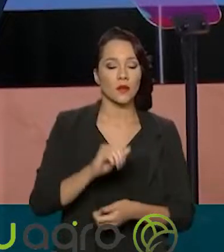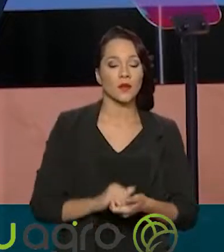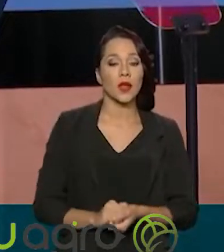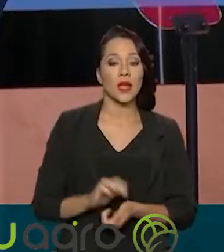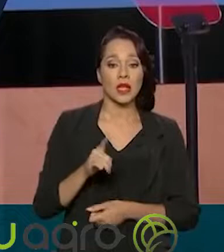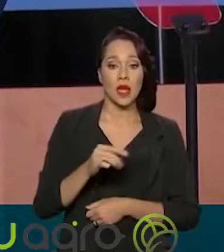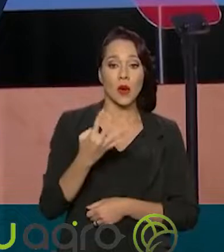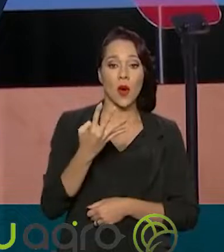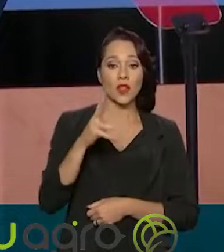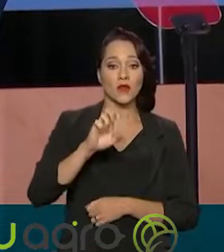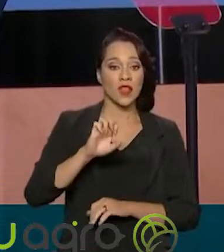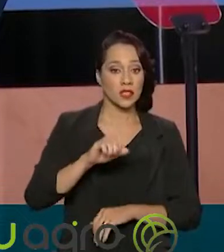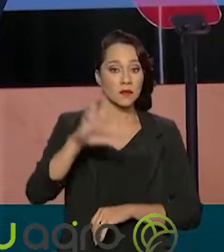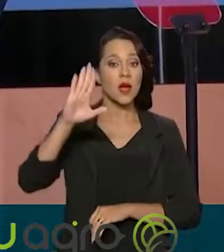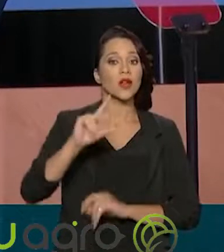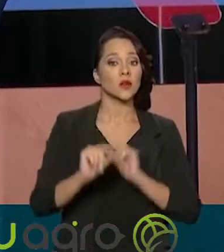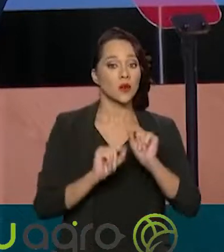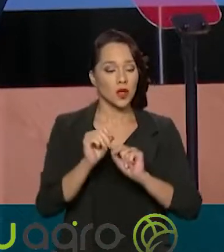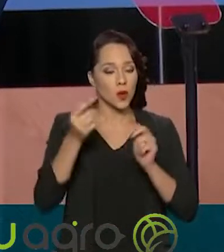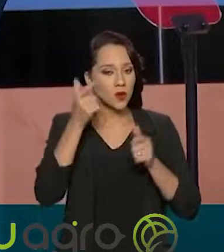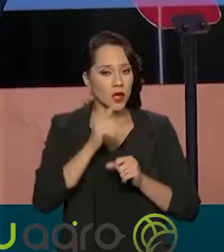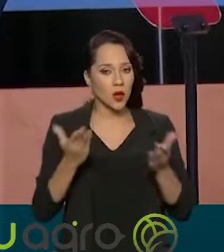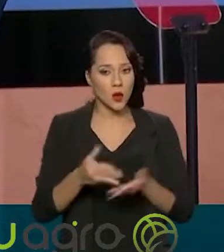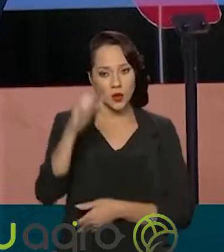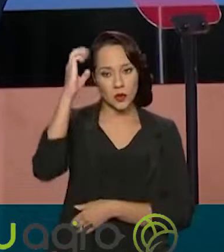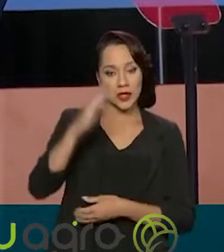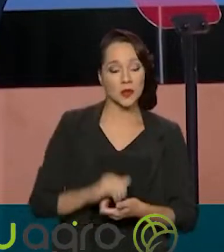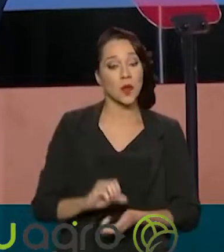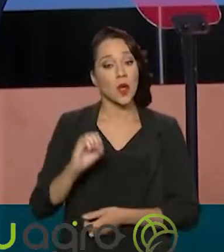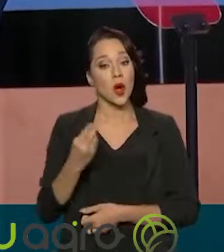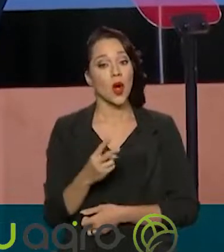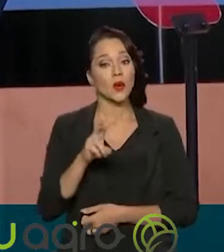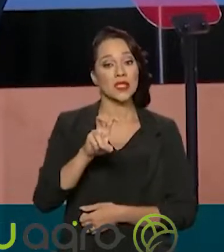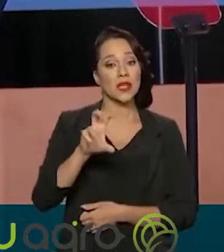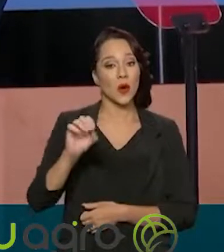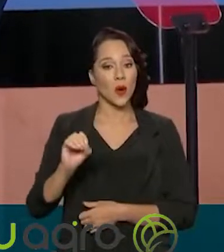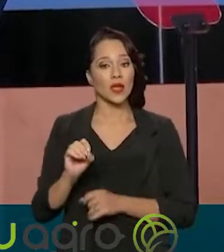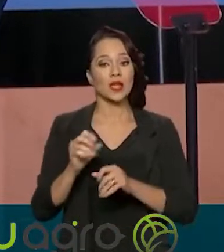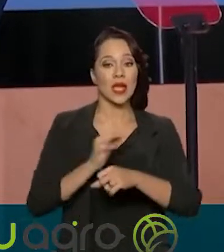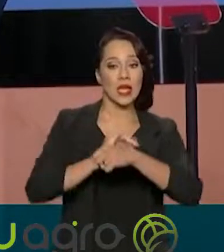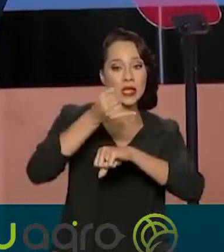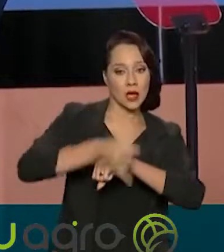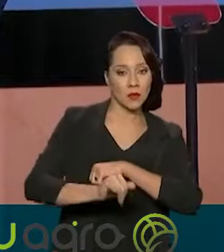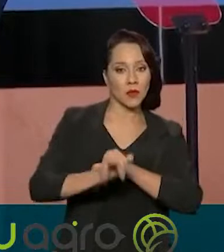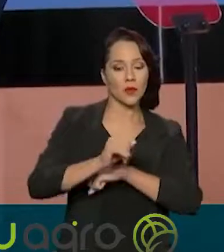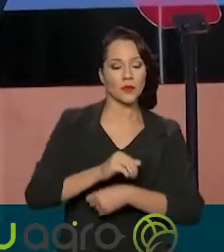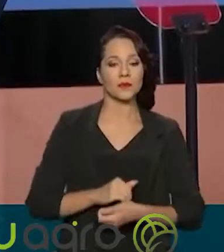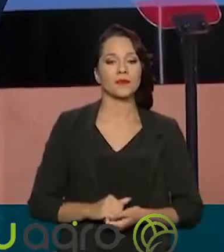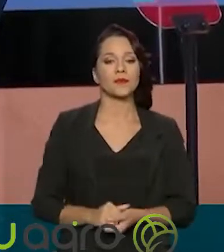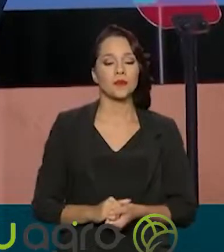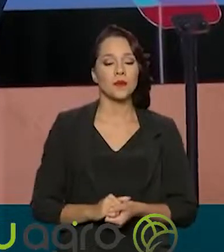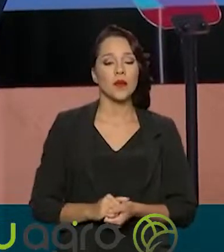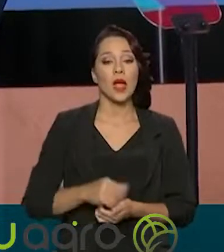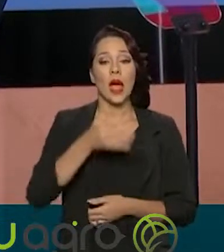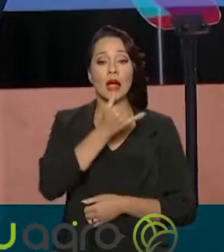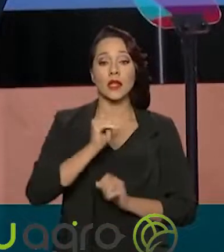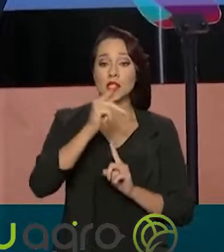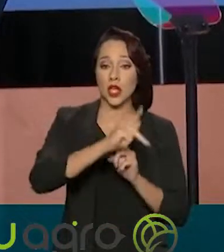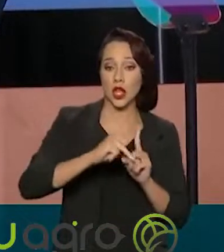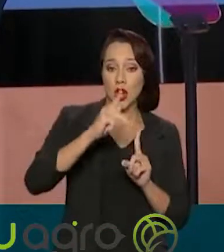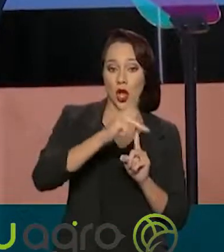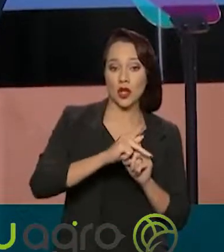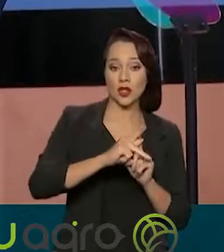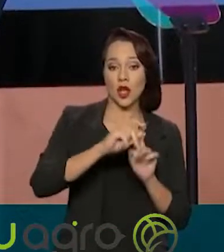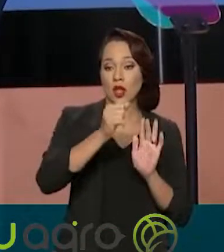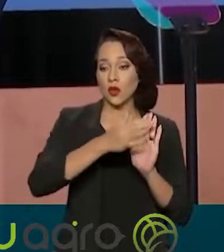a nossa atual capacidade instalada, ou 50 Itaipus. As eólicas, na costa